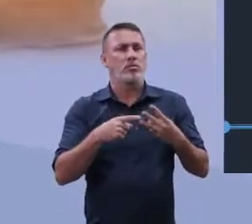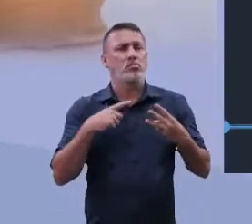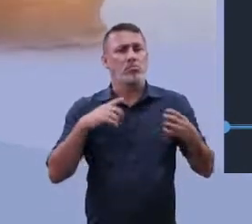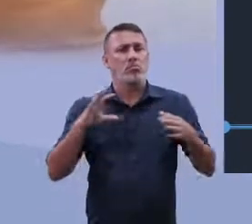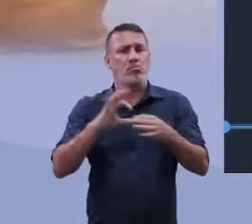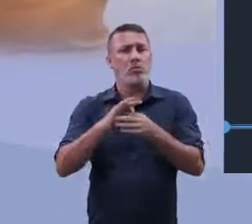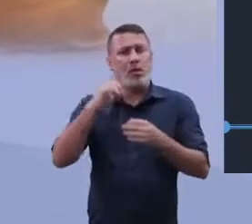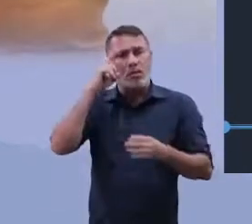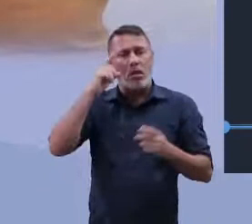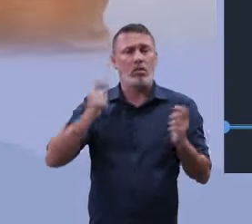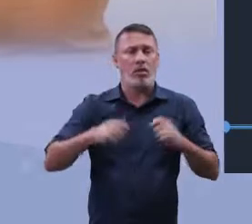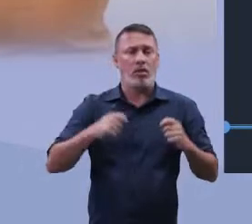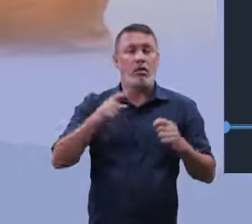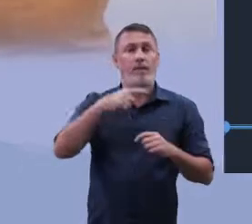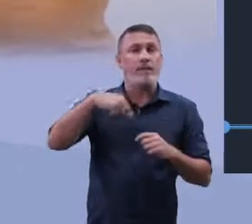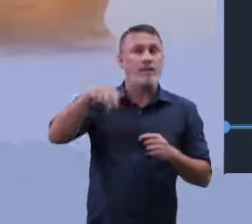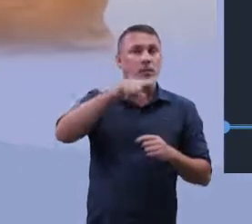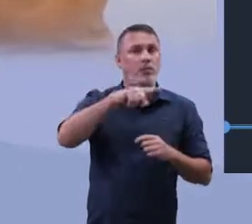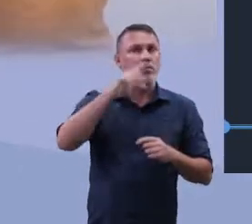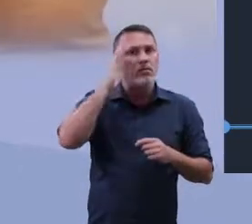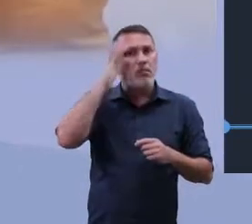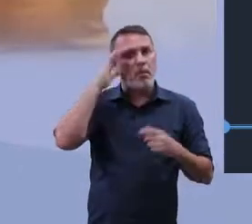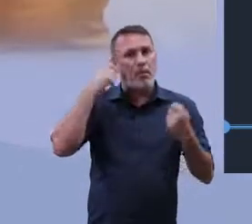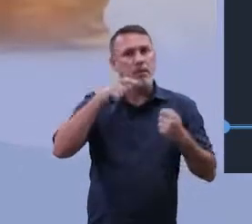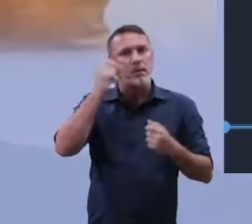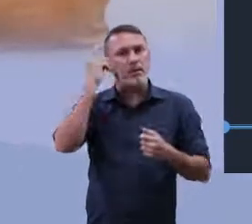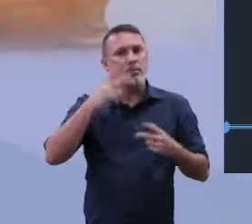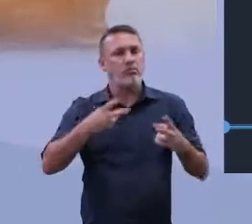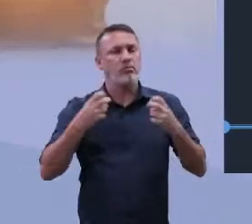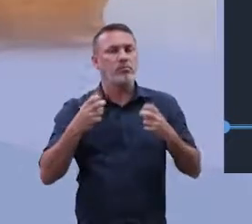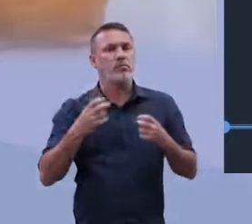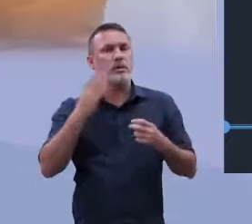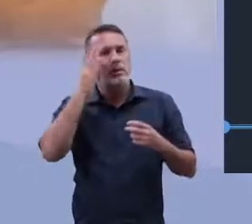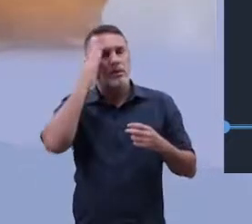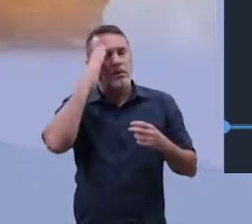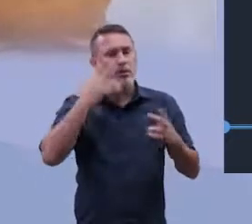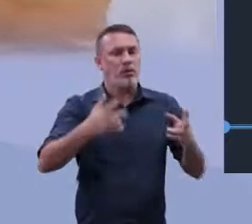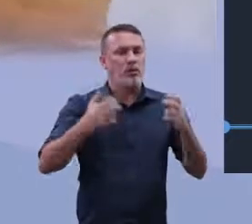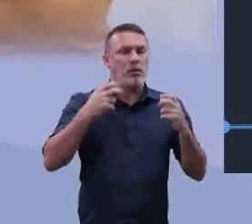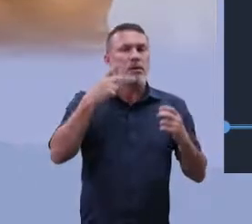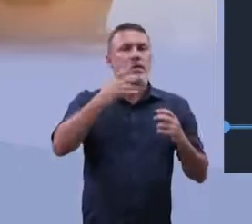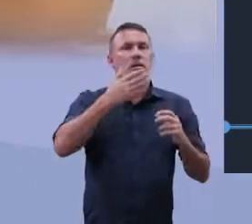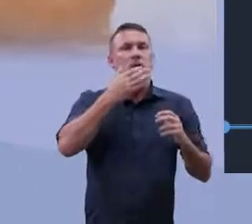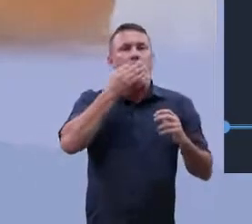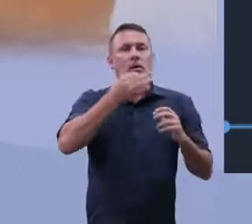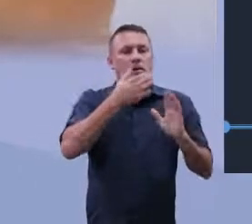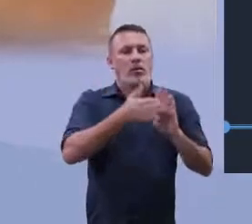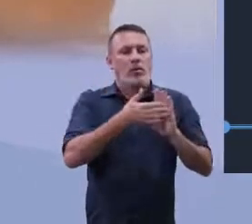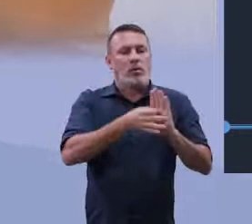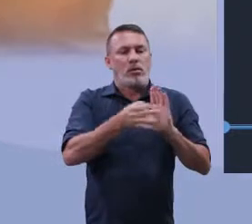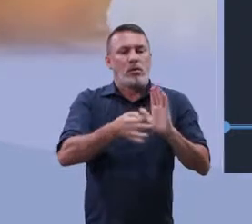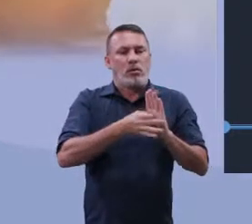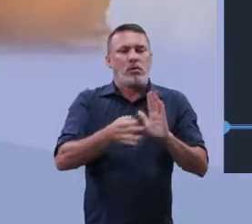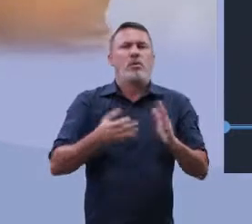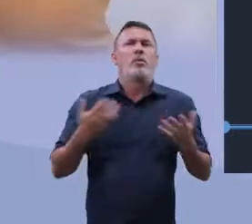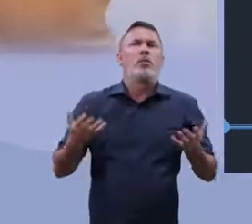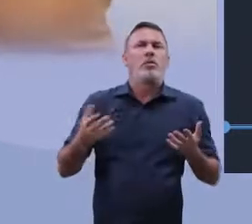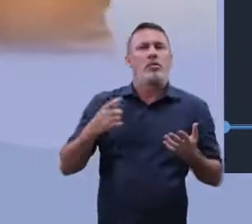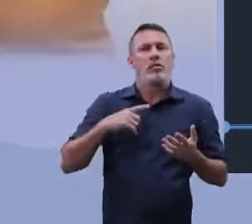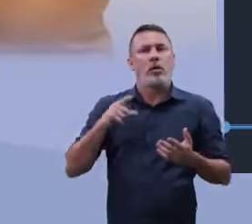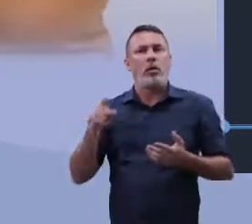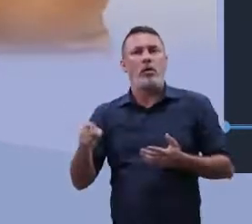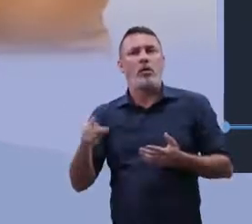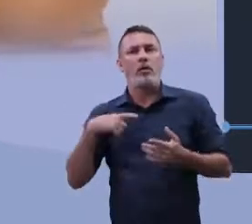posso encaixar algumas ideias. Você precisa ter essa esperteza de encaminhar os seus argumentos. Olha,